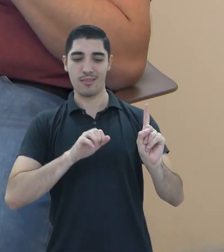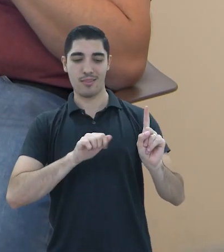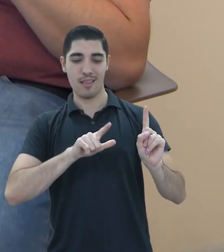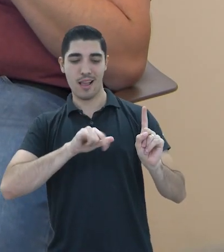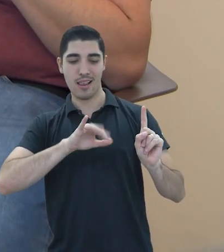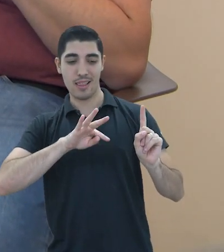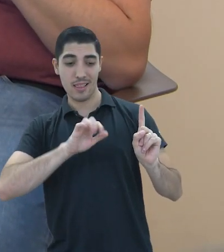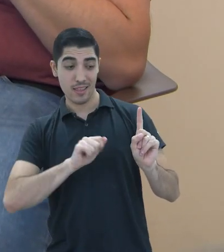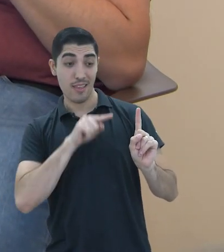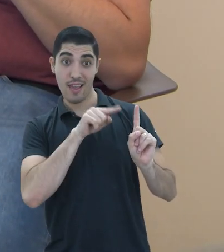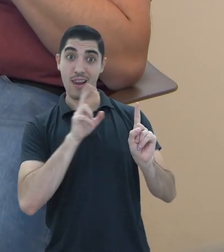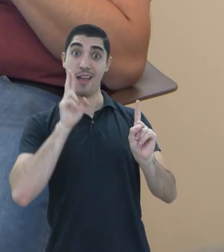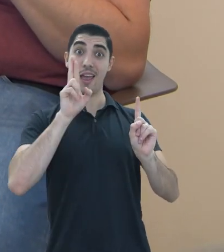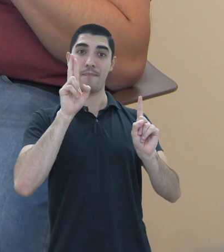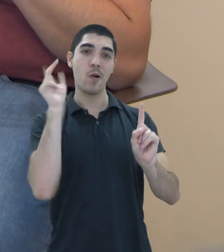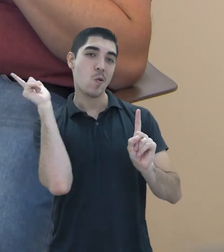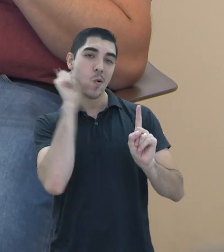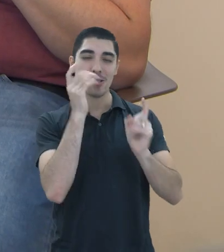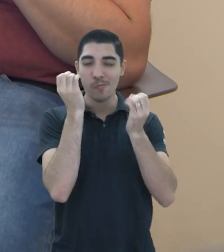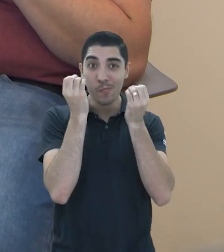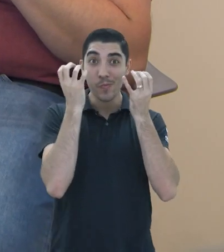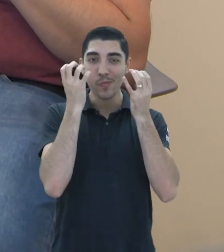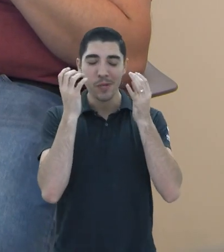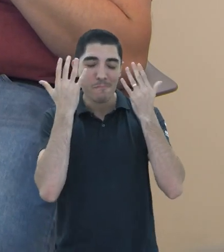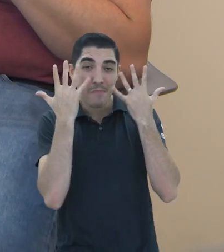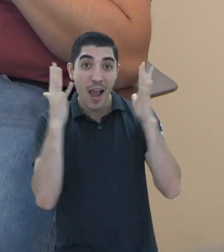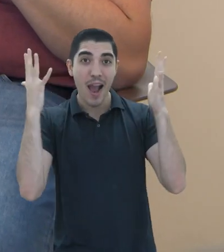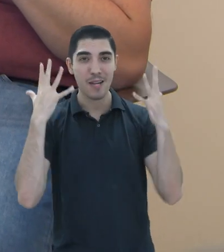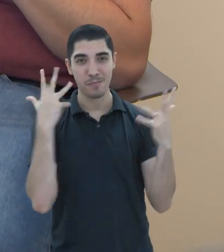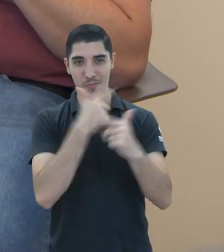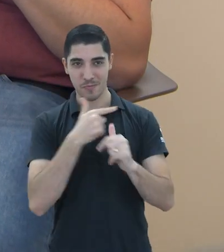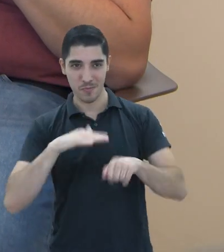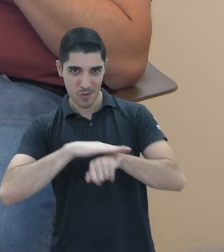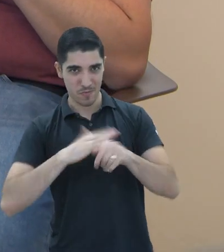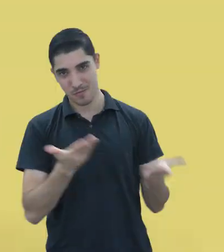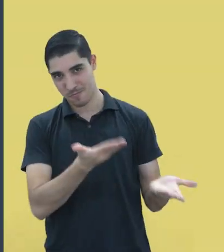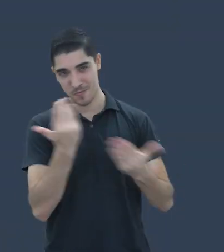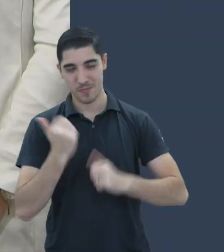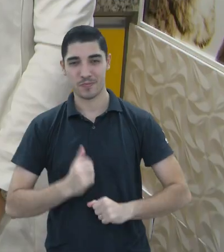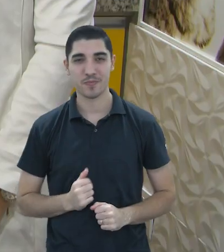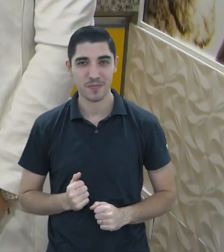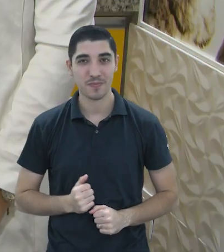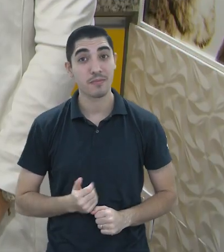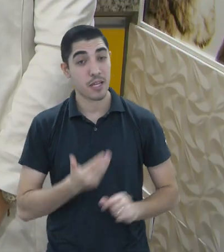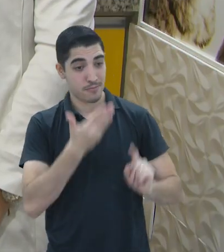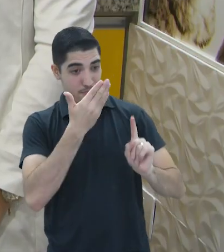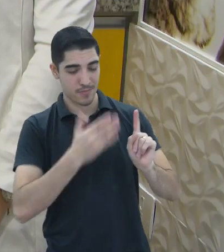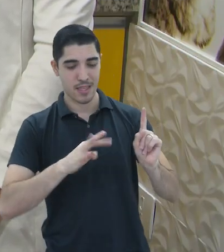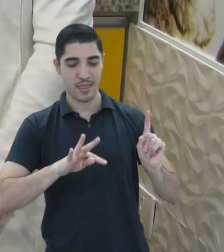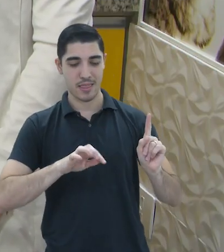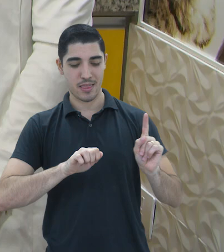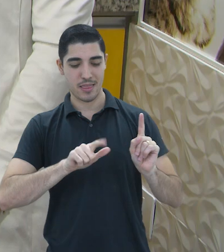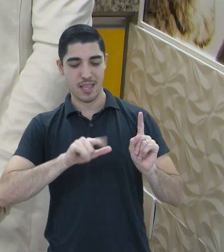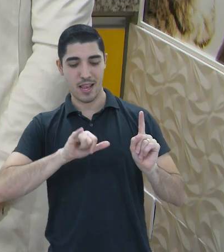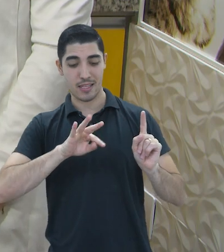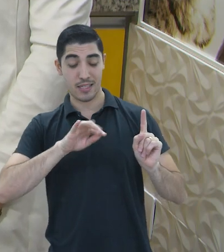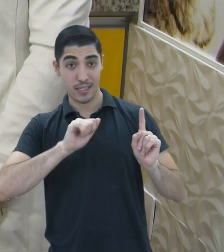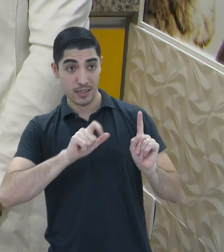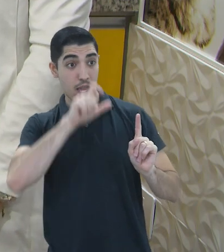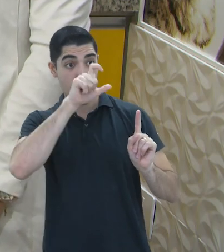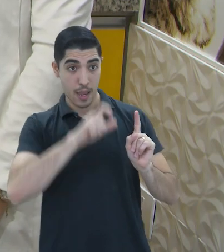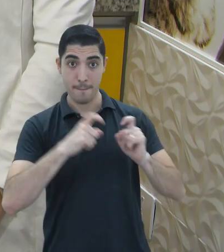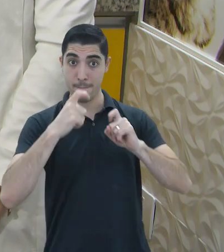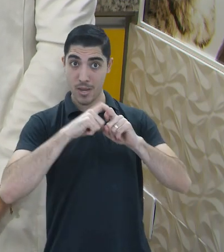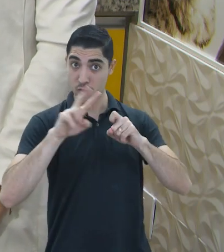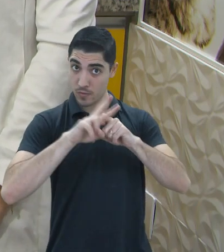essas duas jabuticabas aqui, ó, brilharem mais e mais. Vamos trocar uma ideia com a doutora Thalita também. Doutora Thalita, médica veterinária especialista